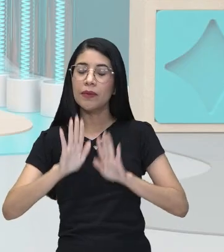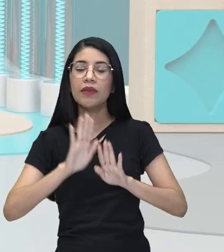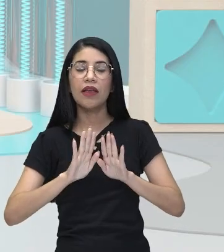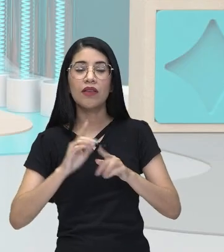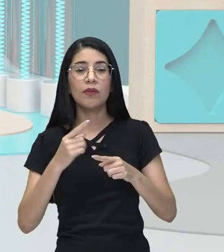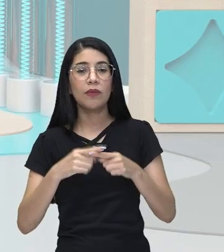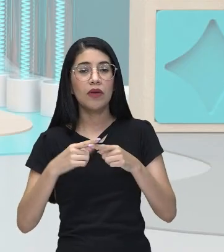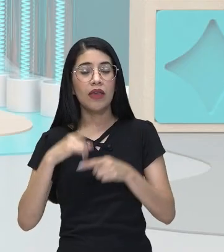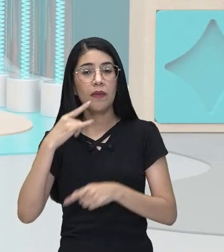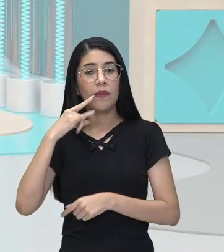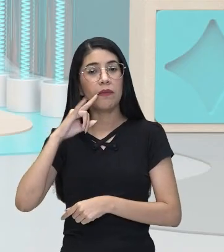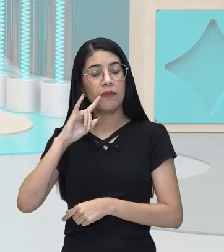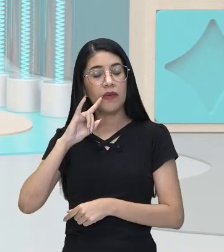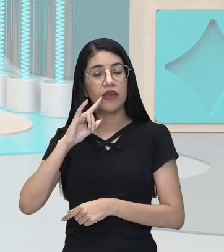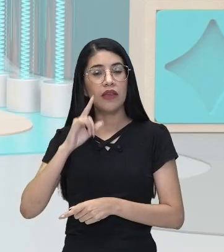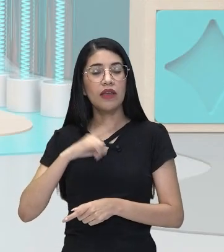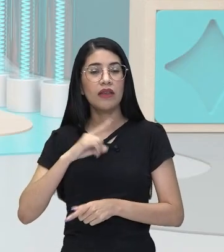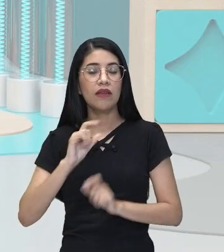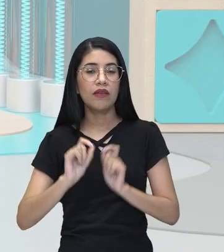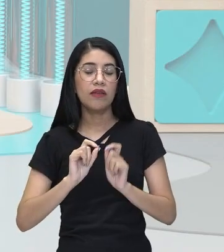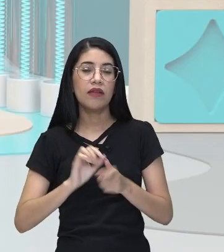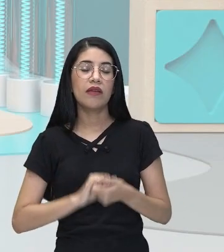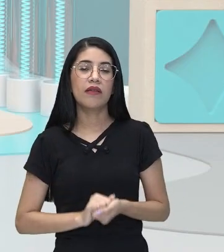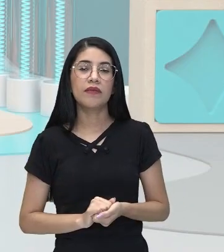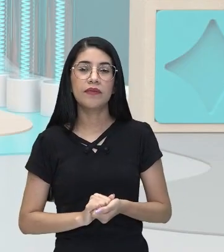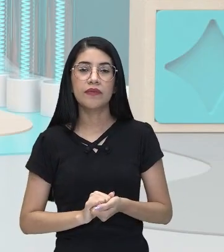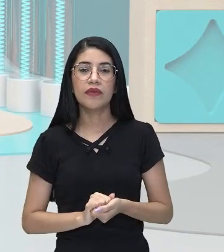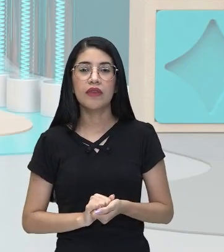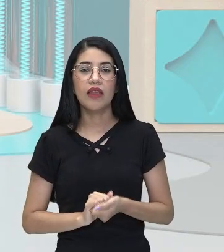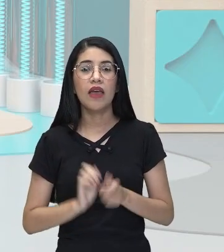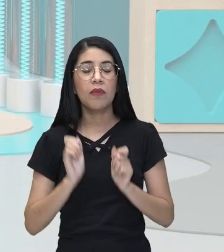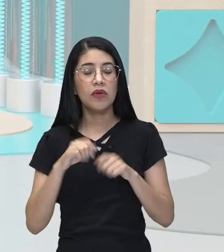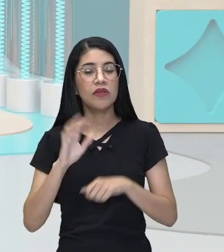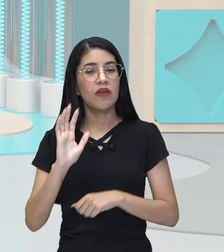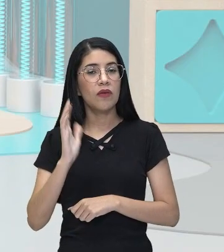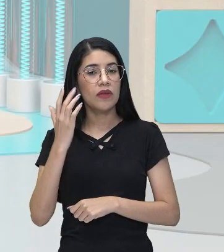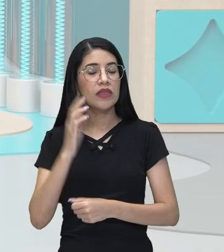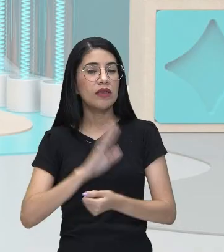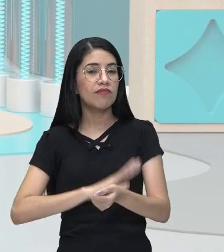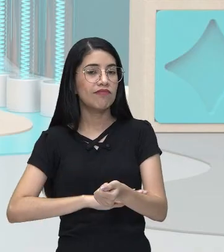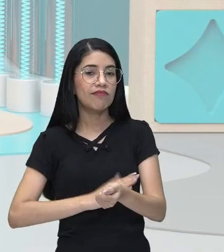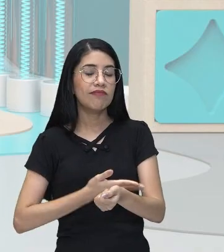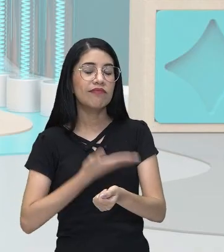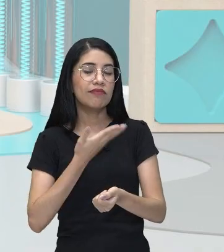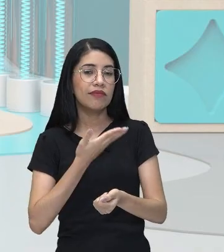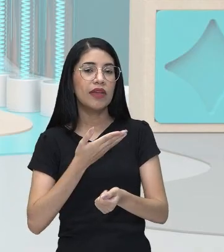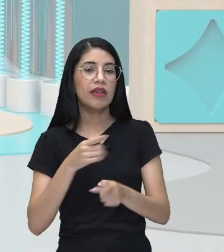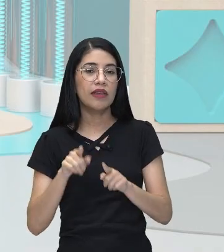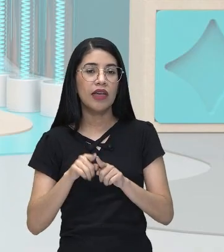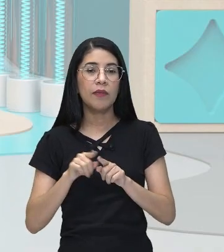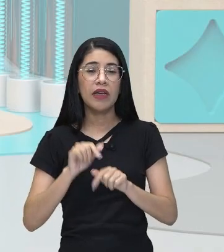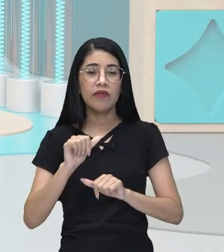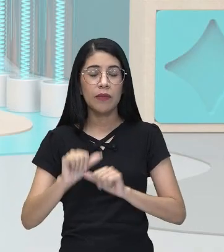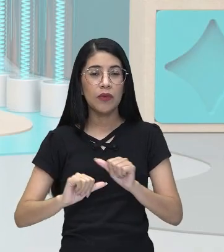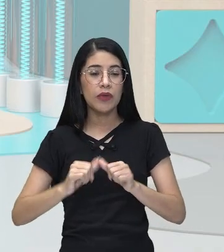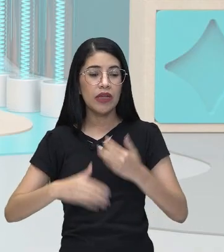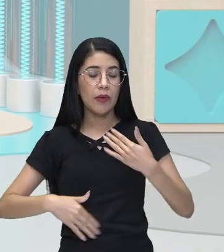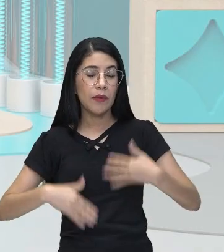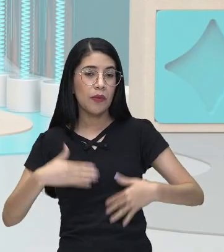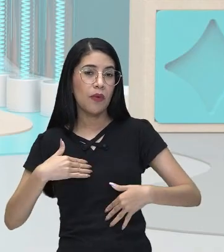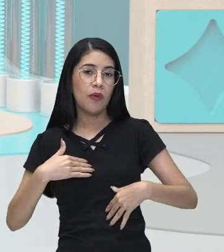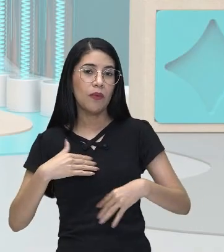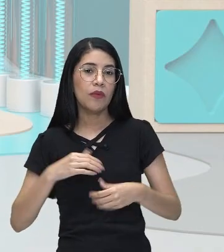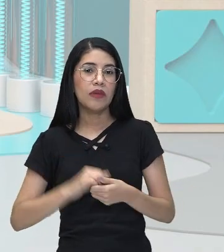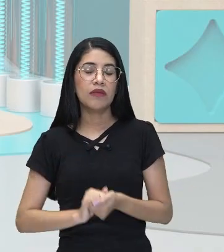álcool, né? Ele vai causar esse problema na hipertensão aí. Vai alterar tudo, né? Independente